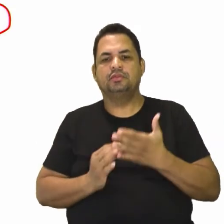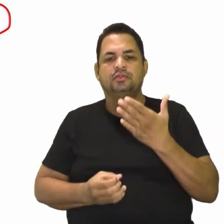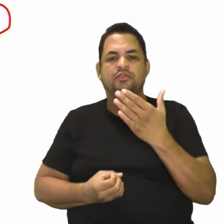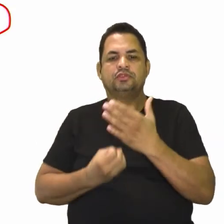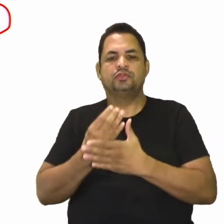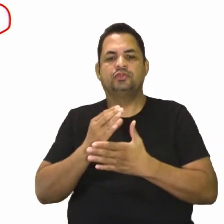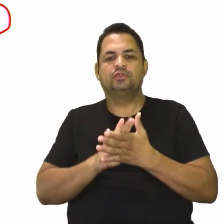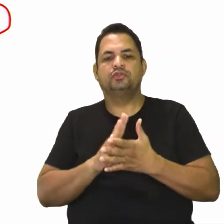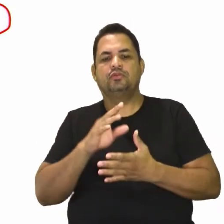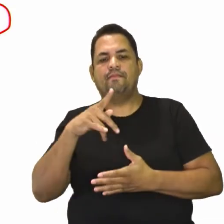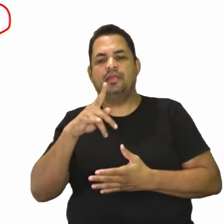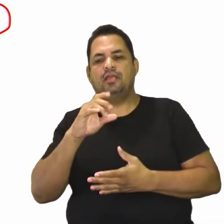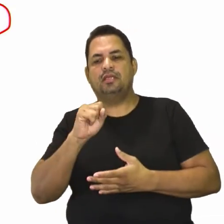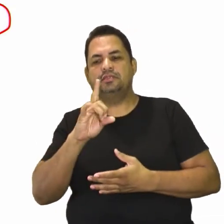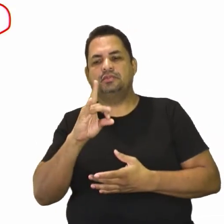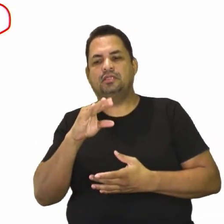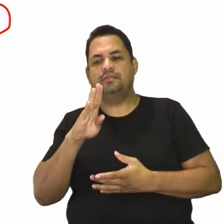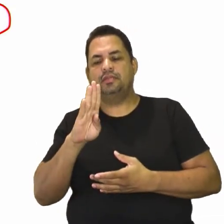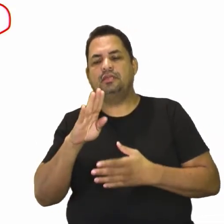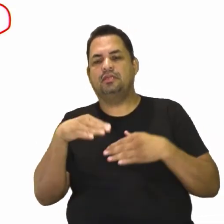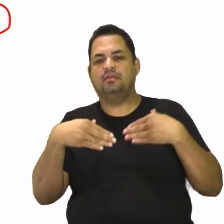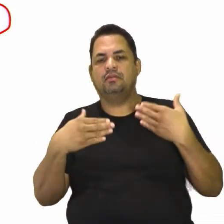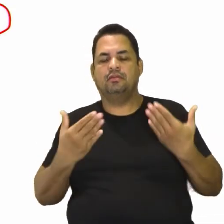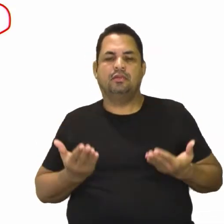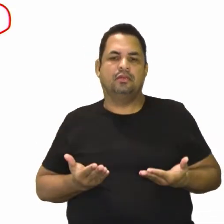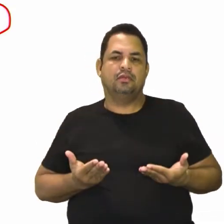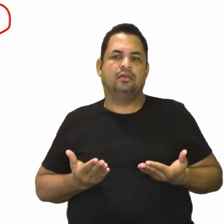o PSDB, o